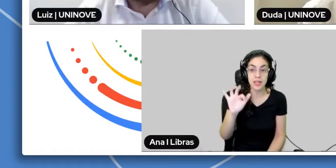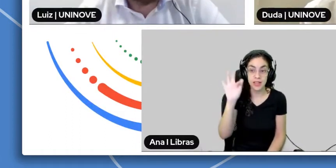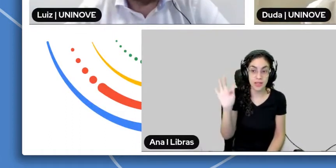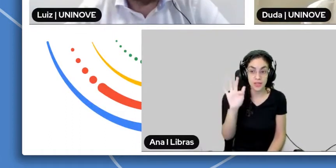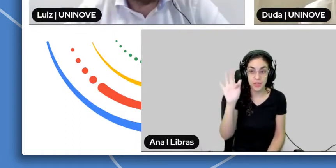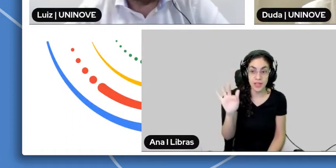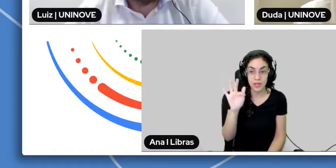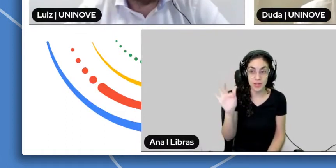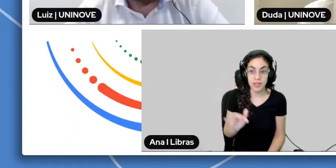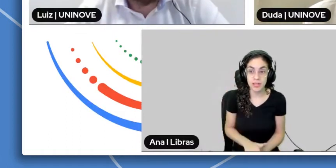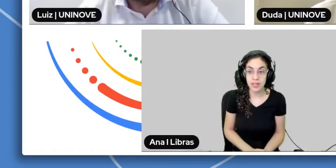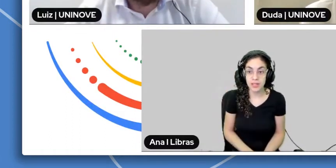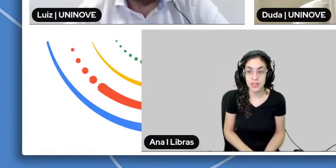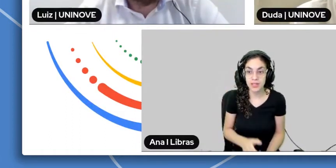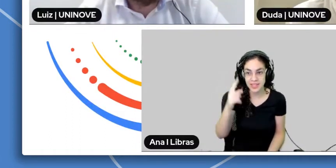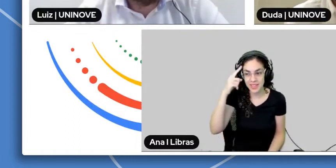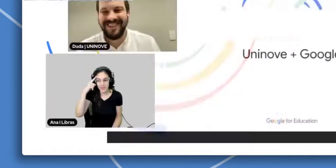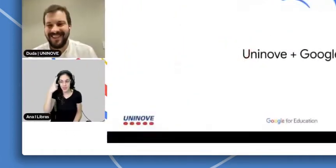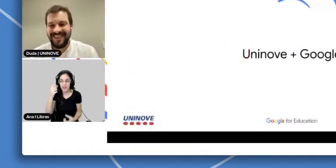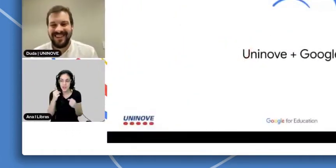E eu acho que a pode passar para os slides.